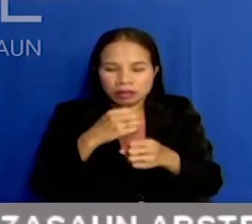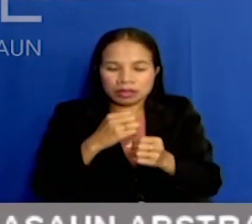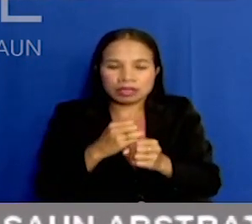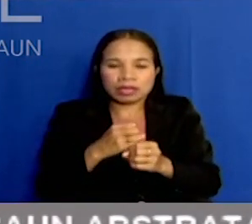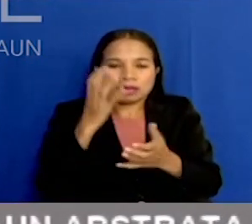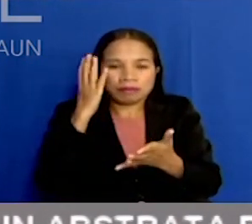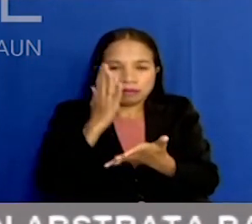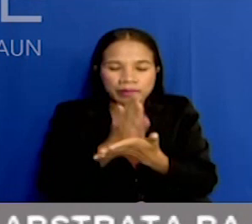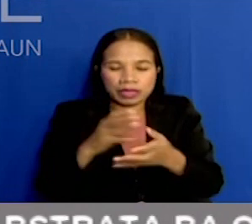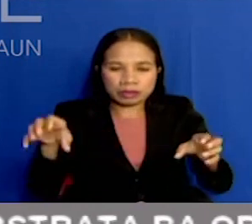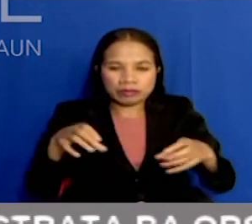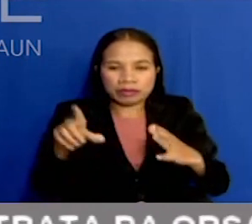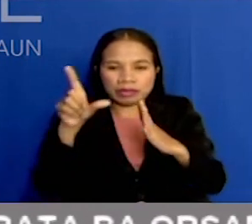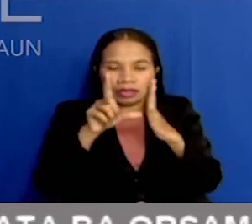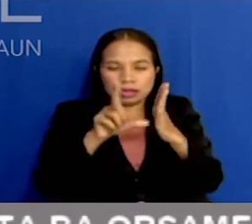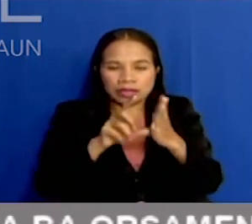demissão. Lei número